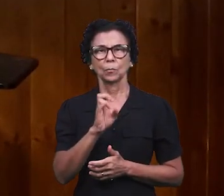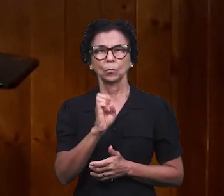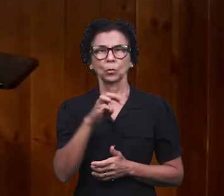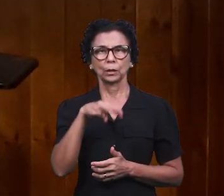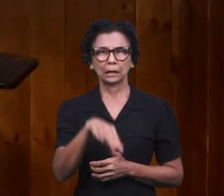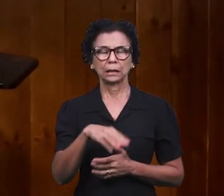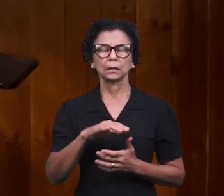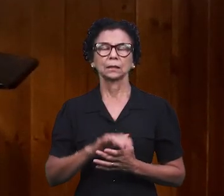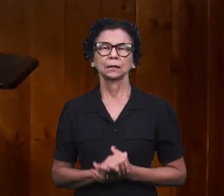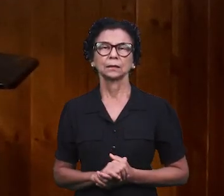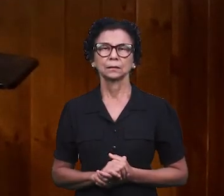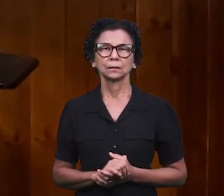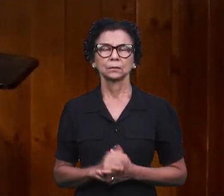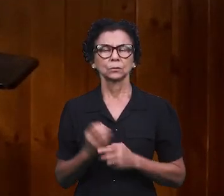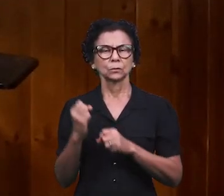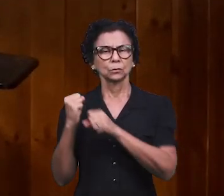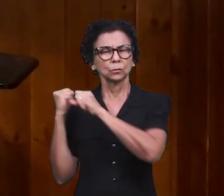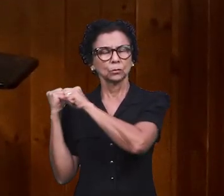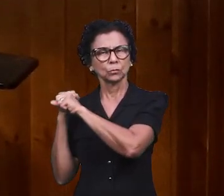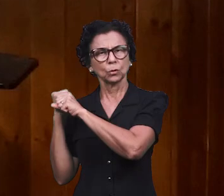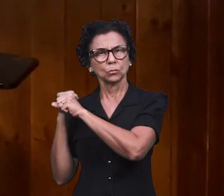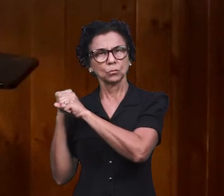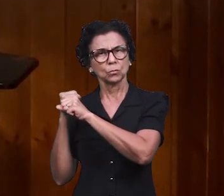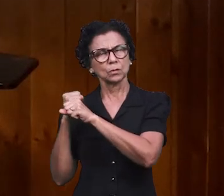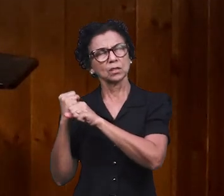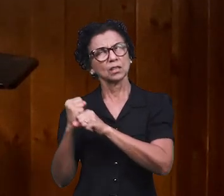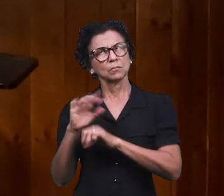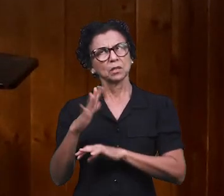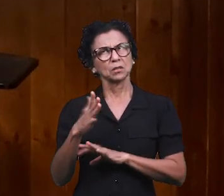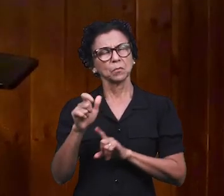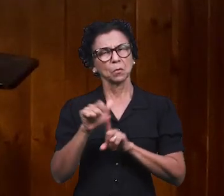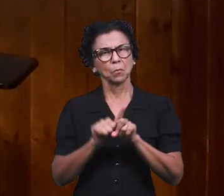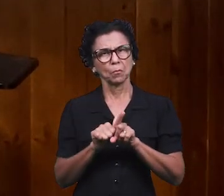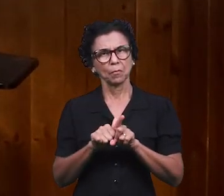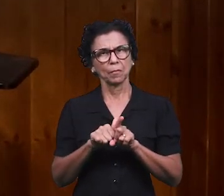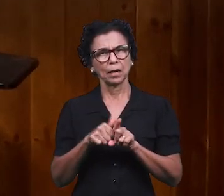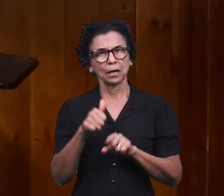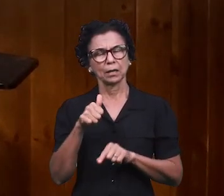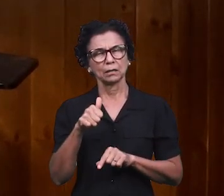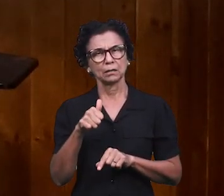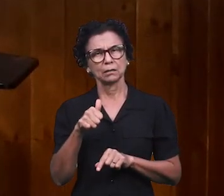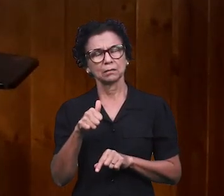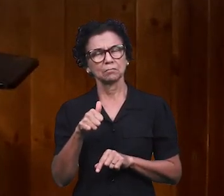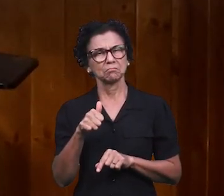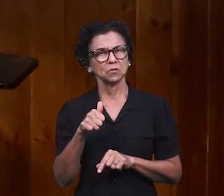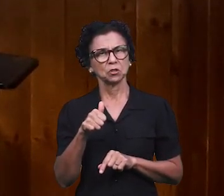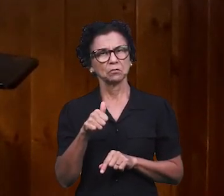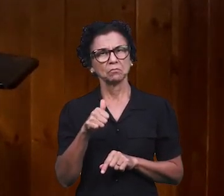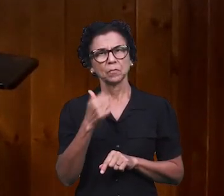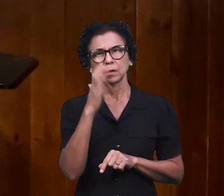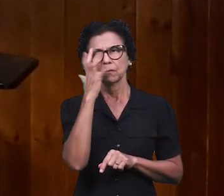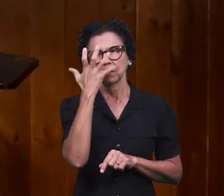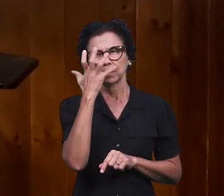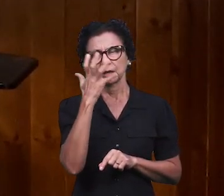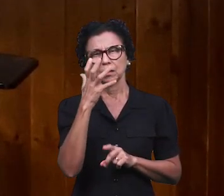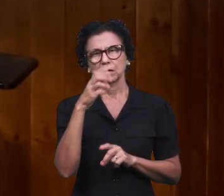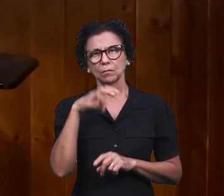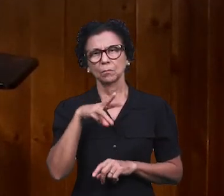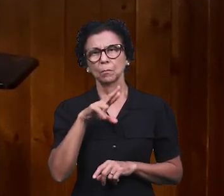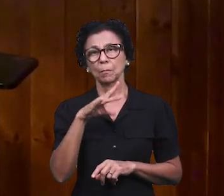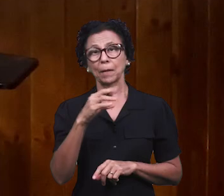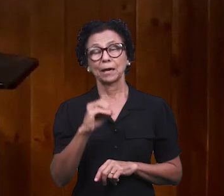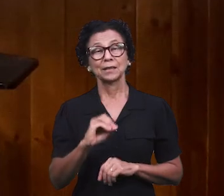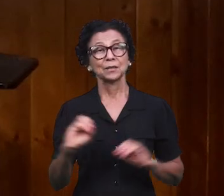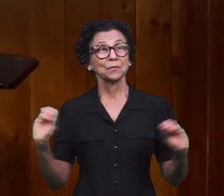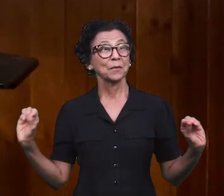dia 14 de Adar. Geralmente é o nosso fevereiro e março, mais ou menos. E, como eu disse, é uma das festas mais